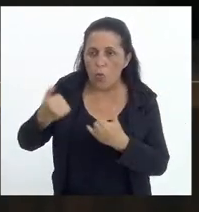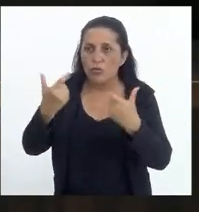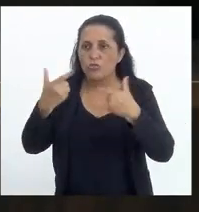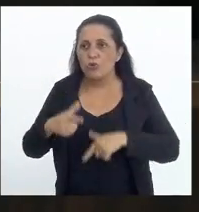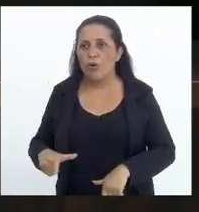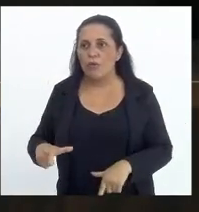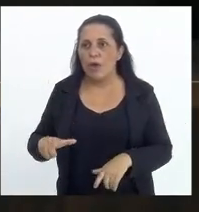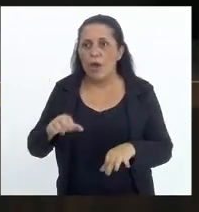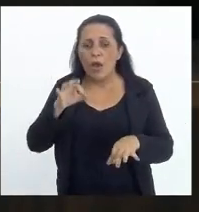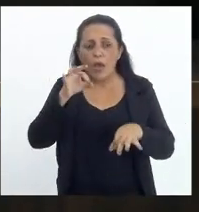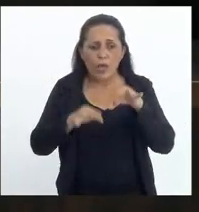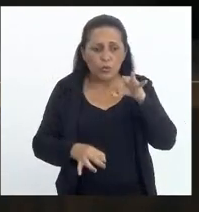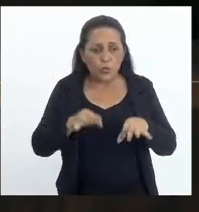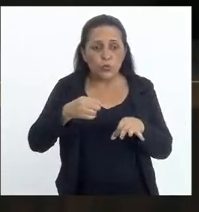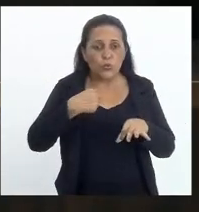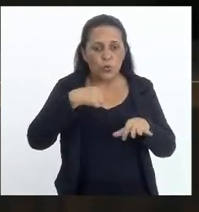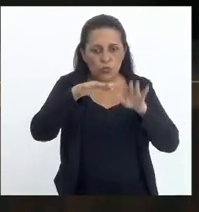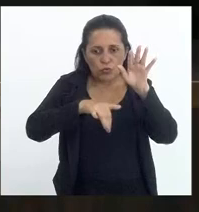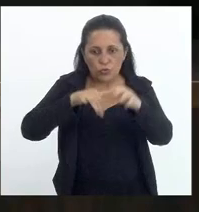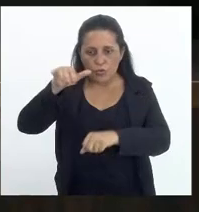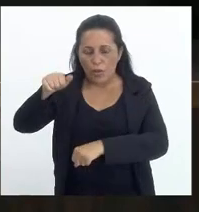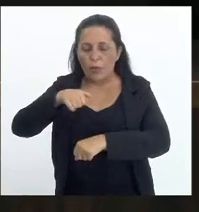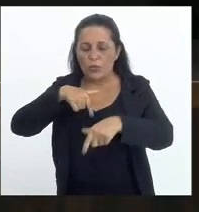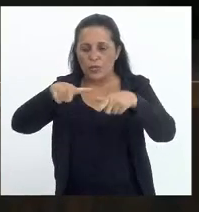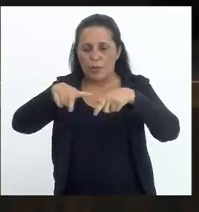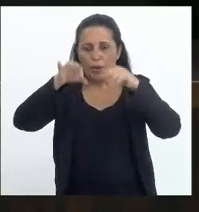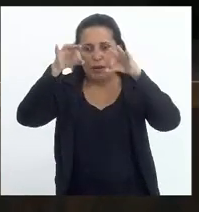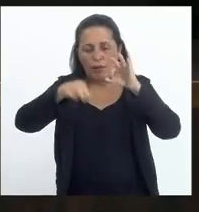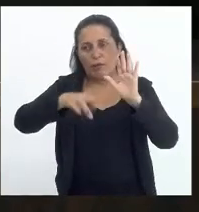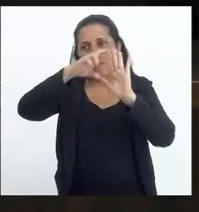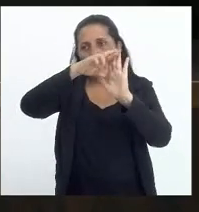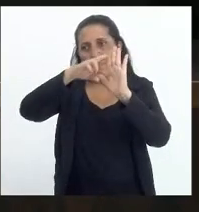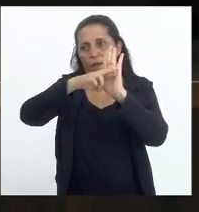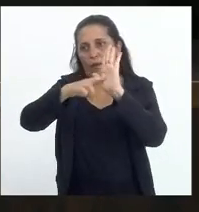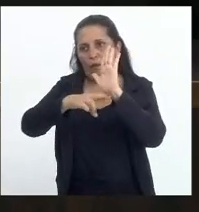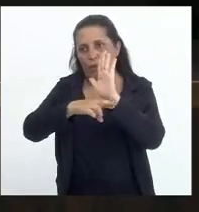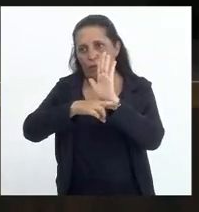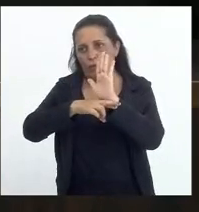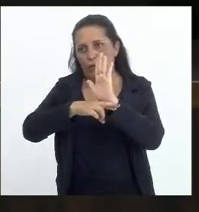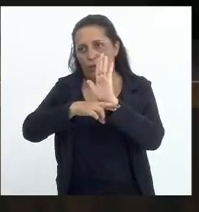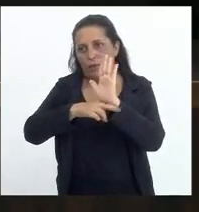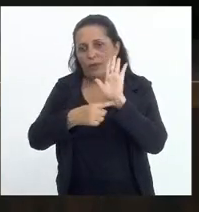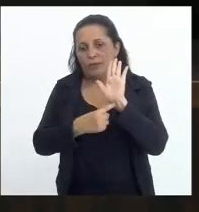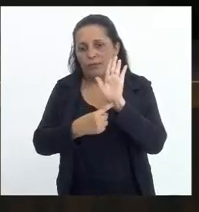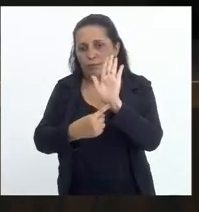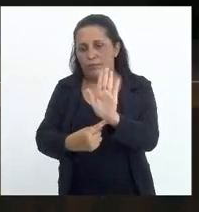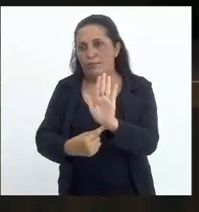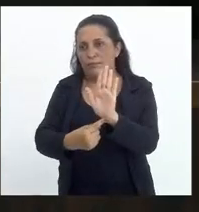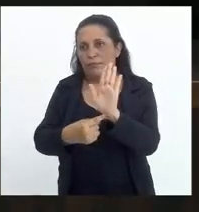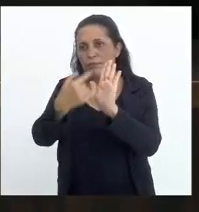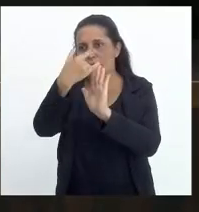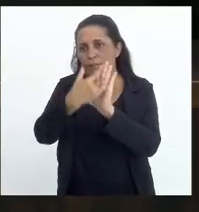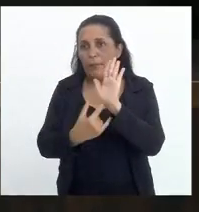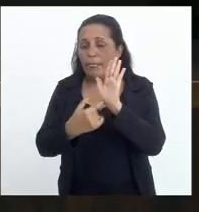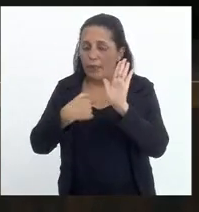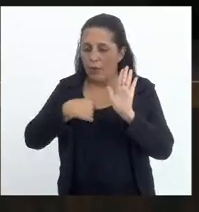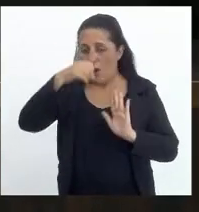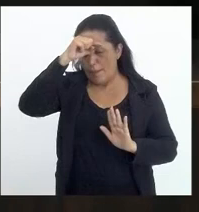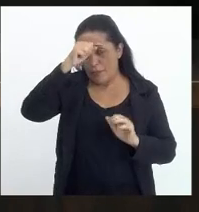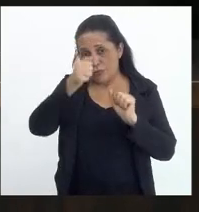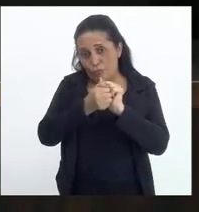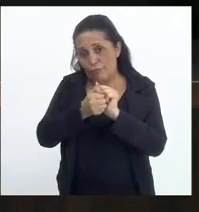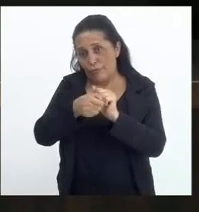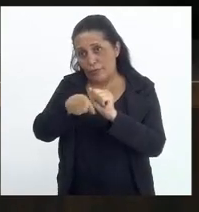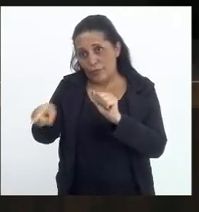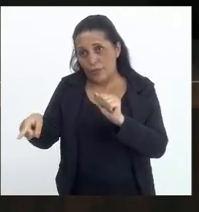chamar os trabalhos à ordem, ele emitir o parecer. É assim que eu aprendi com Vossa Excelência. Não é isso, não?